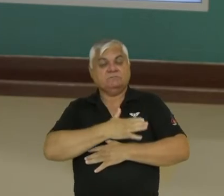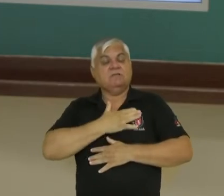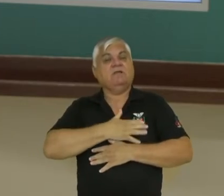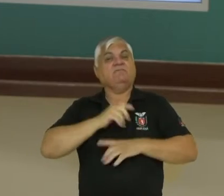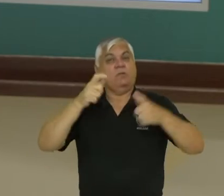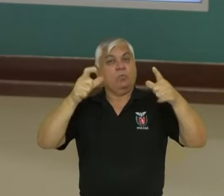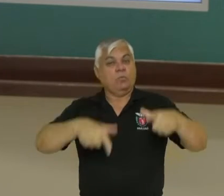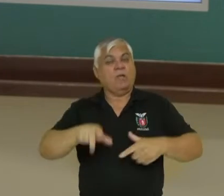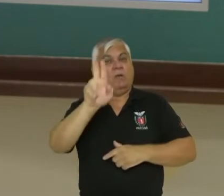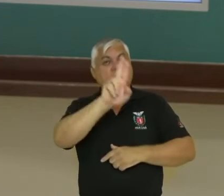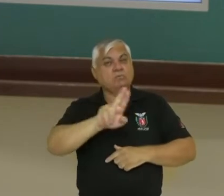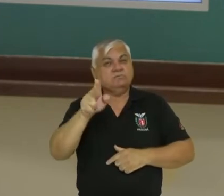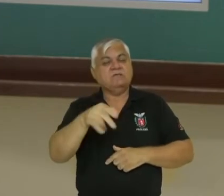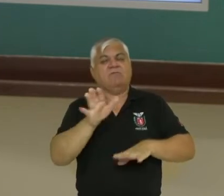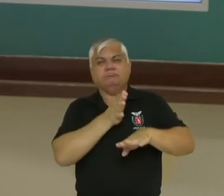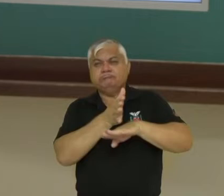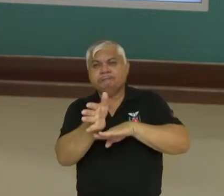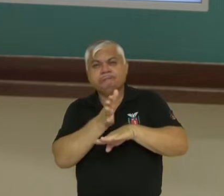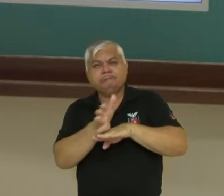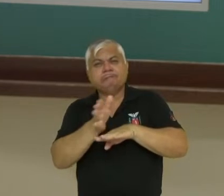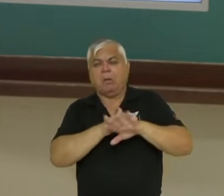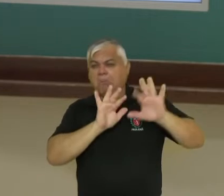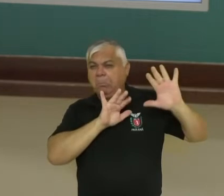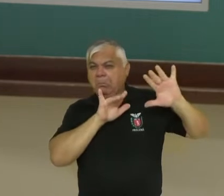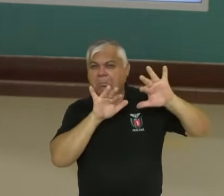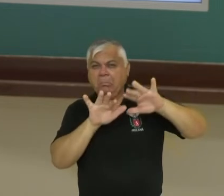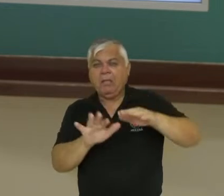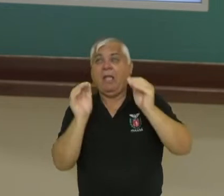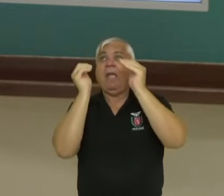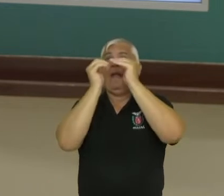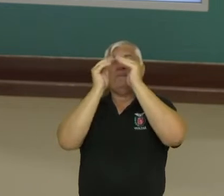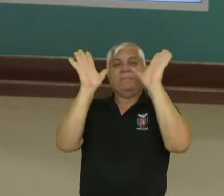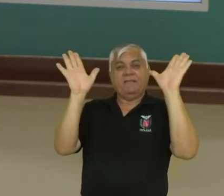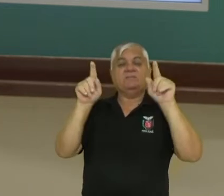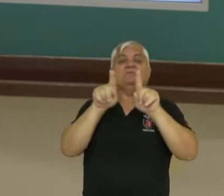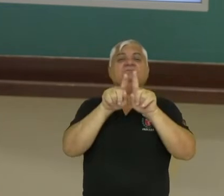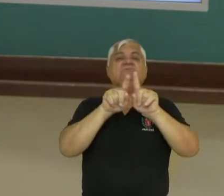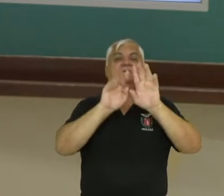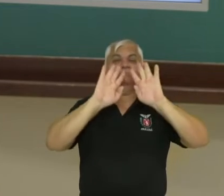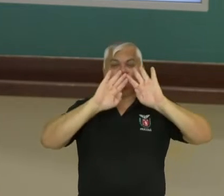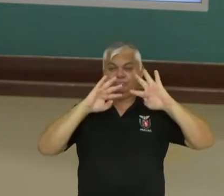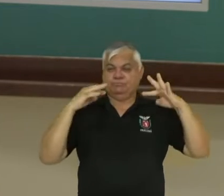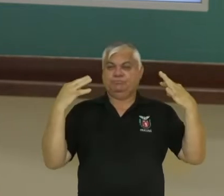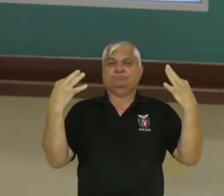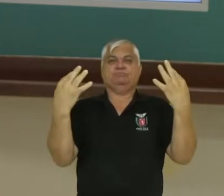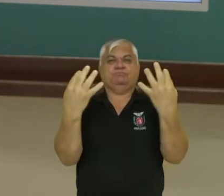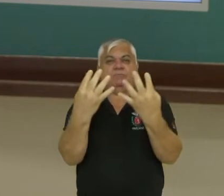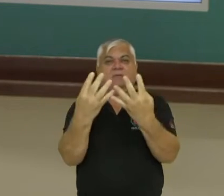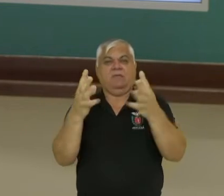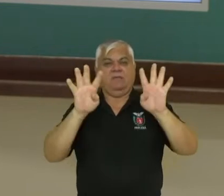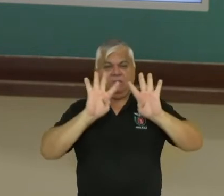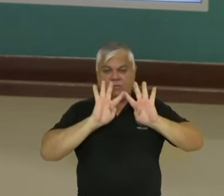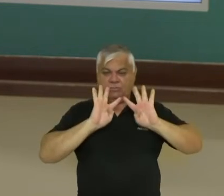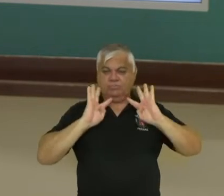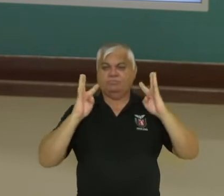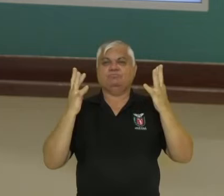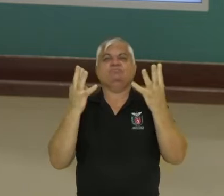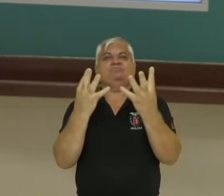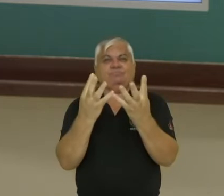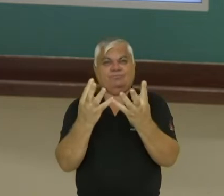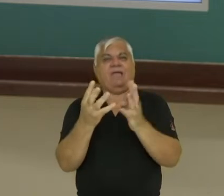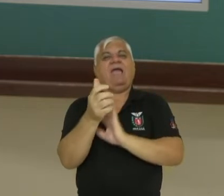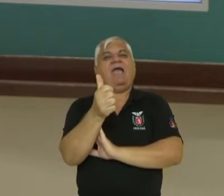muito utilizado, né? Um espaço ao ar livre e era um espaço no formato do teatro de arena, né, que é essa arquibancada ao